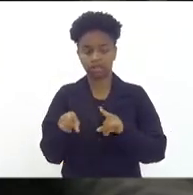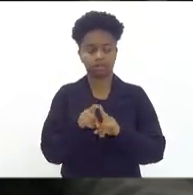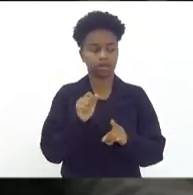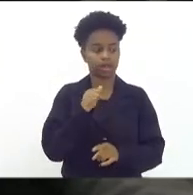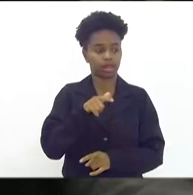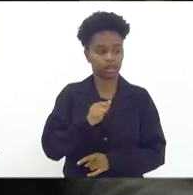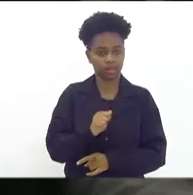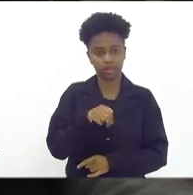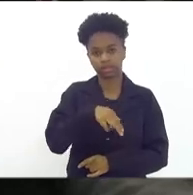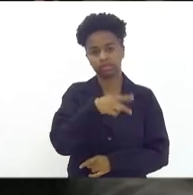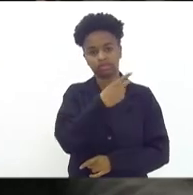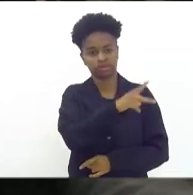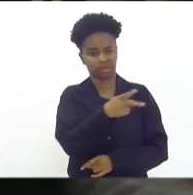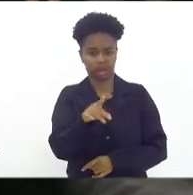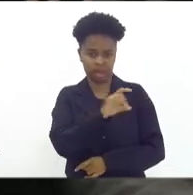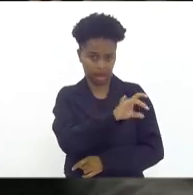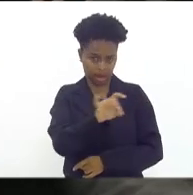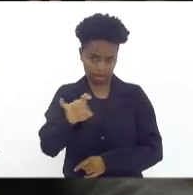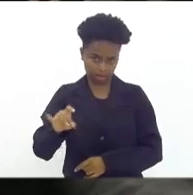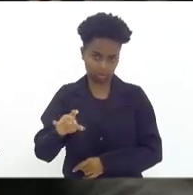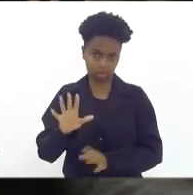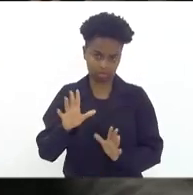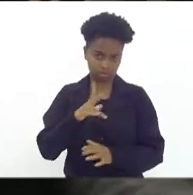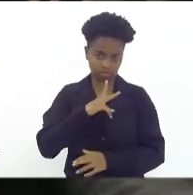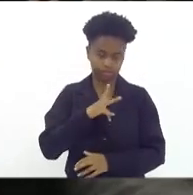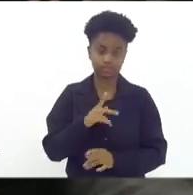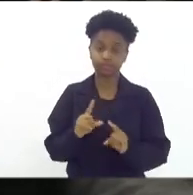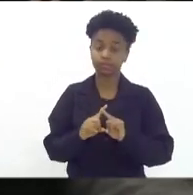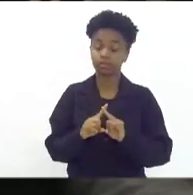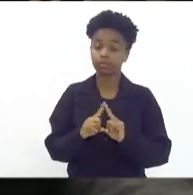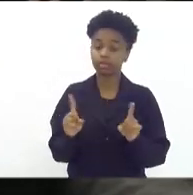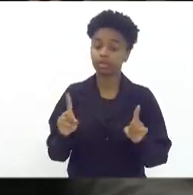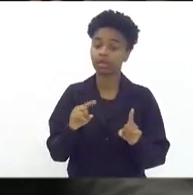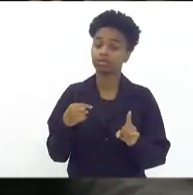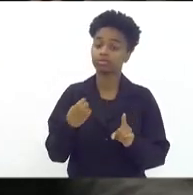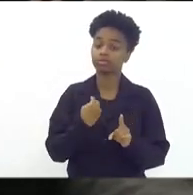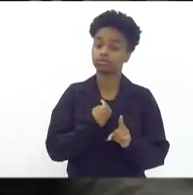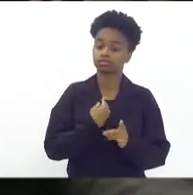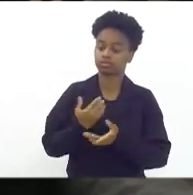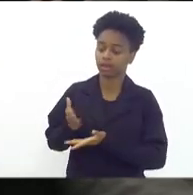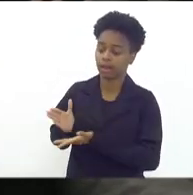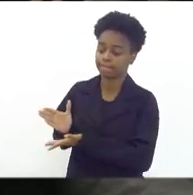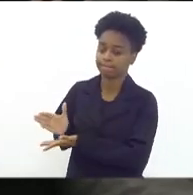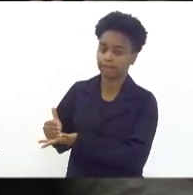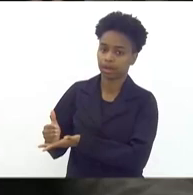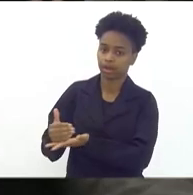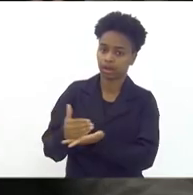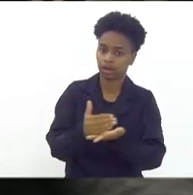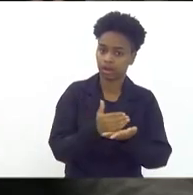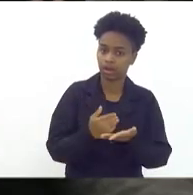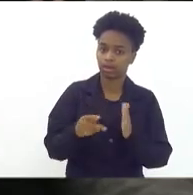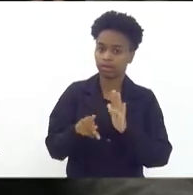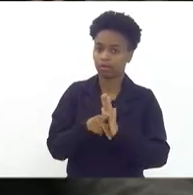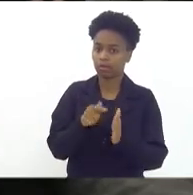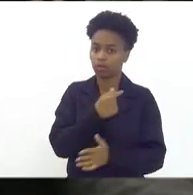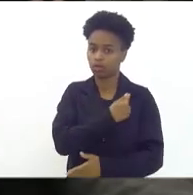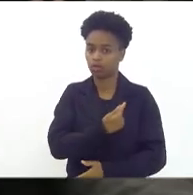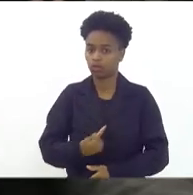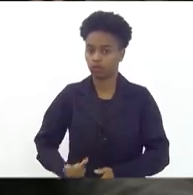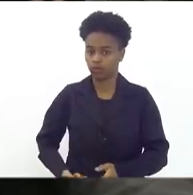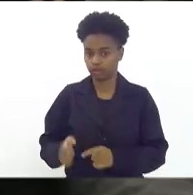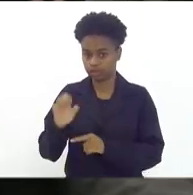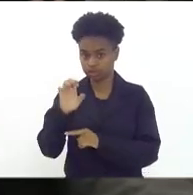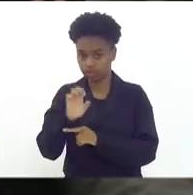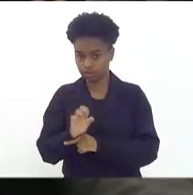liberou o nome dele o seu e dessa forma a gente pega a mensagem que vem aqui do governo estadual e a gente